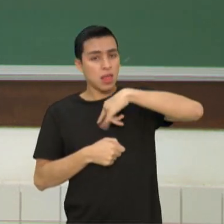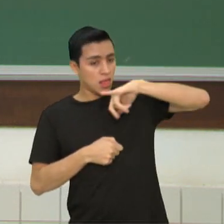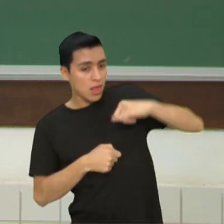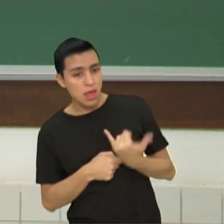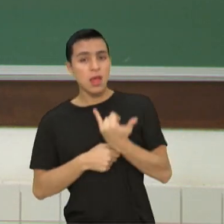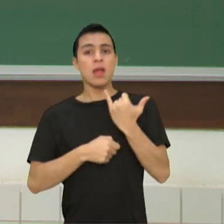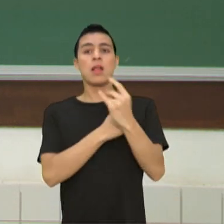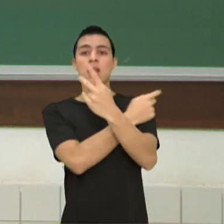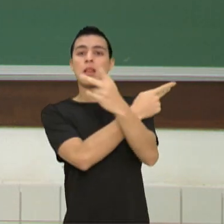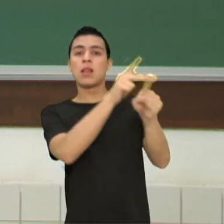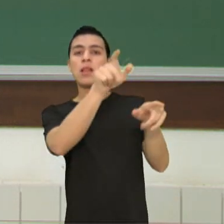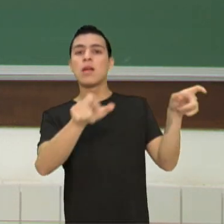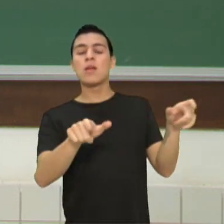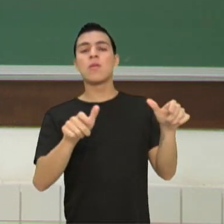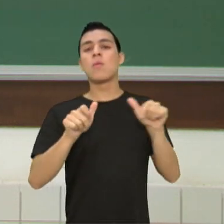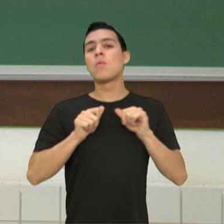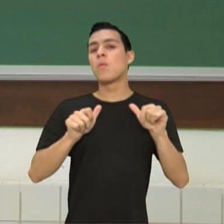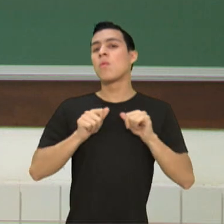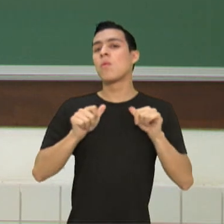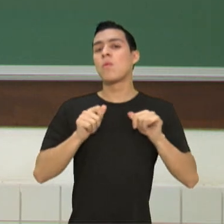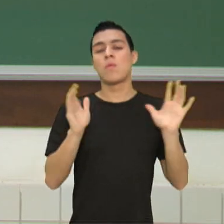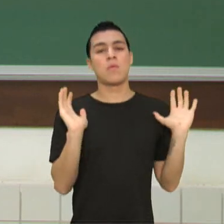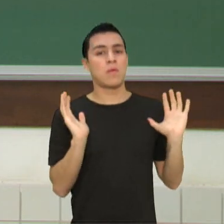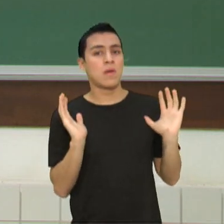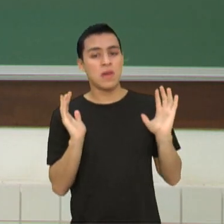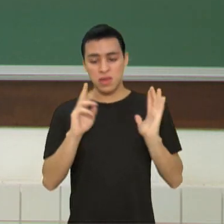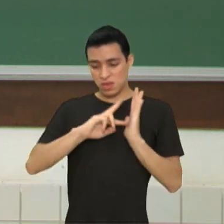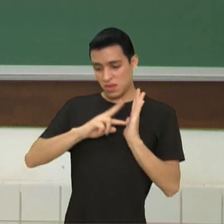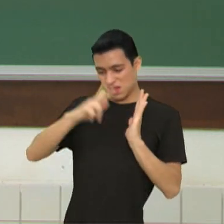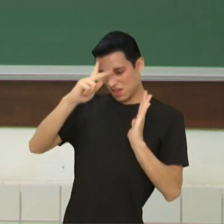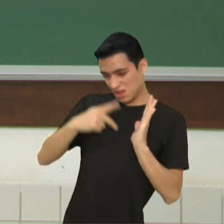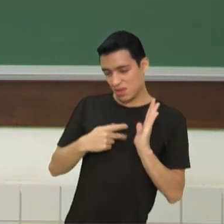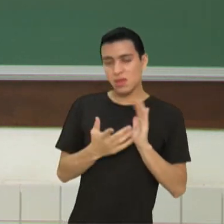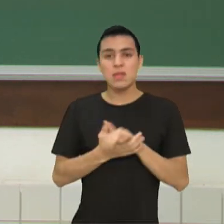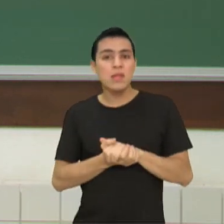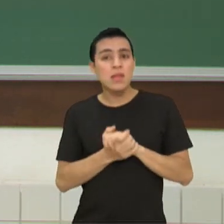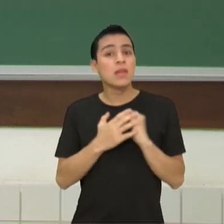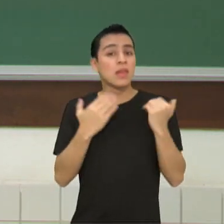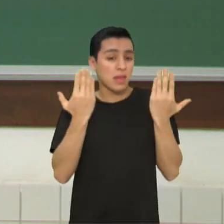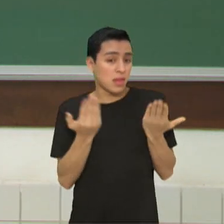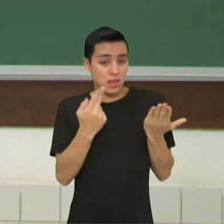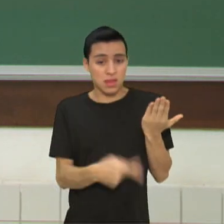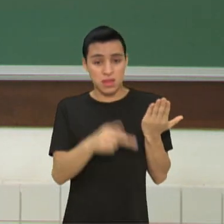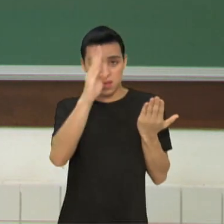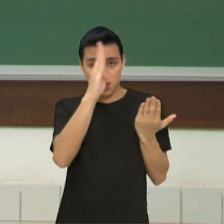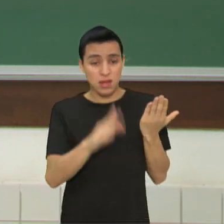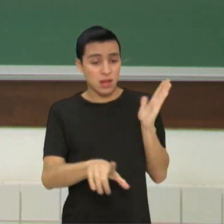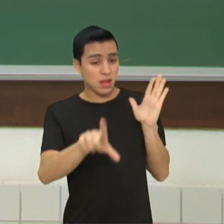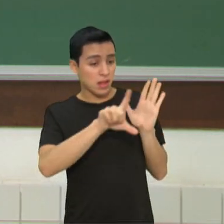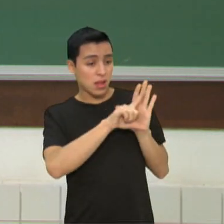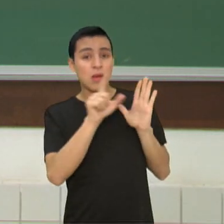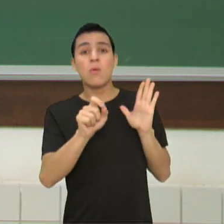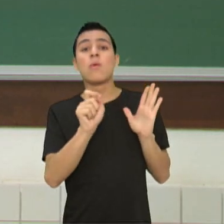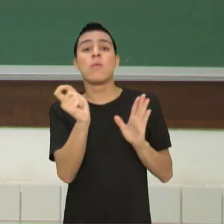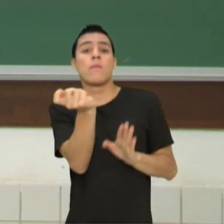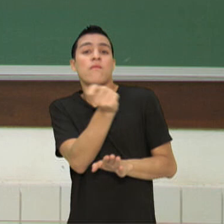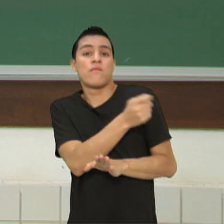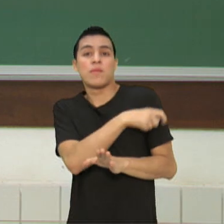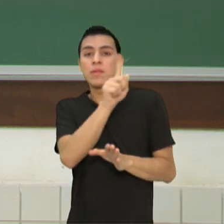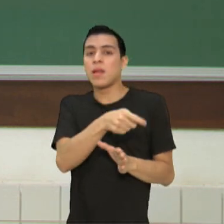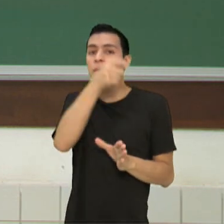da imunidade de outras pessoas. É egoísmo. Tanto que no Brasil, por força de lei, a vacinação